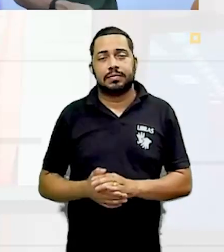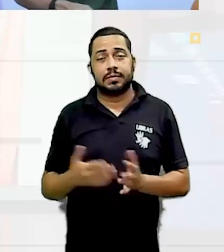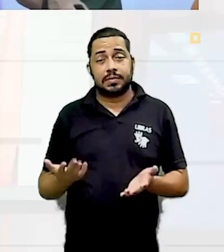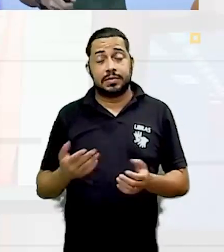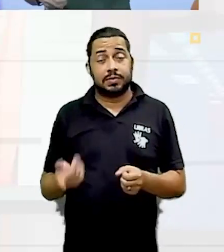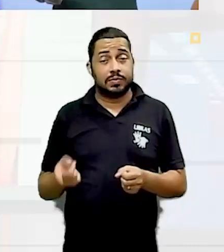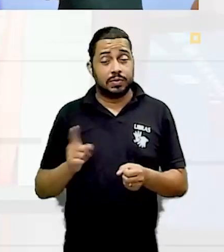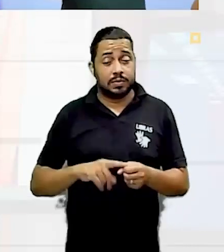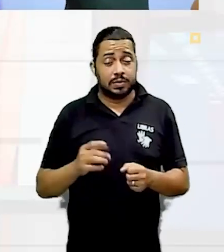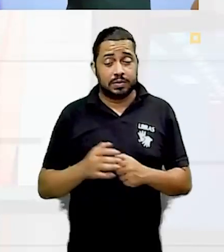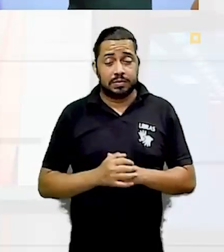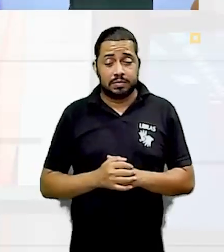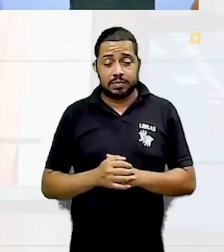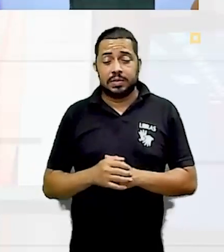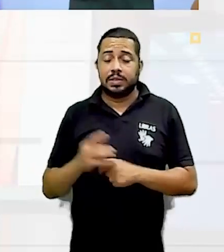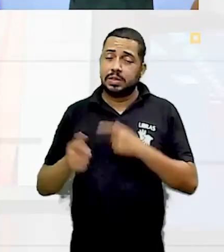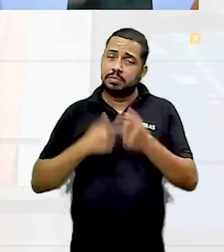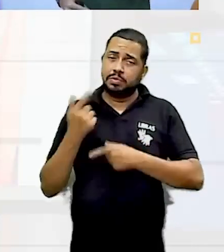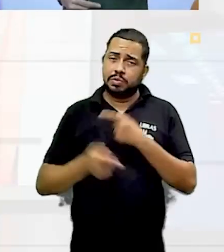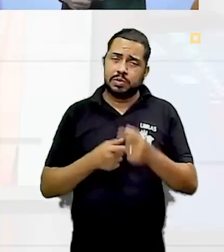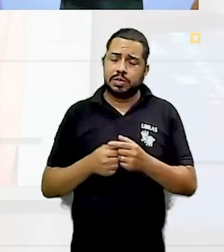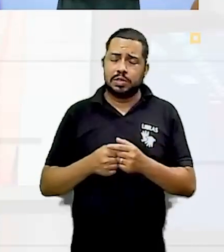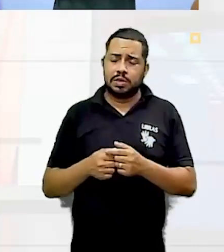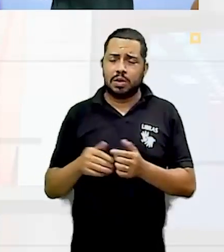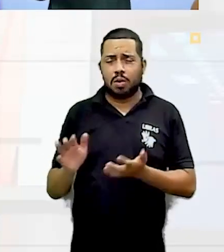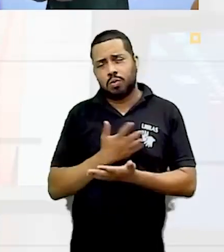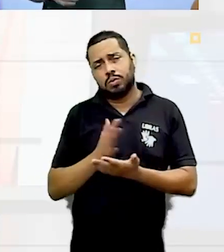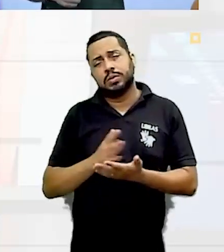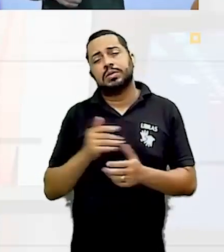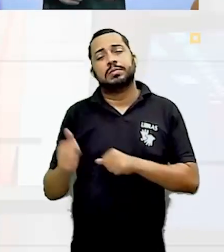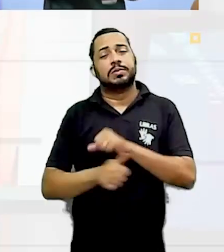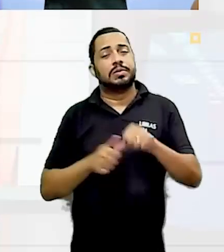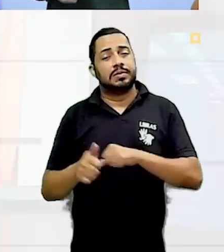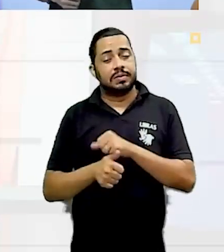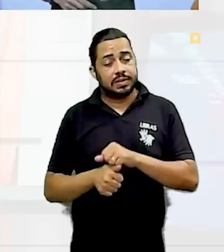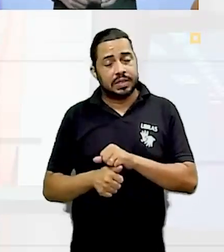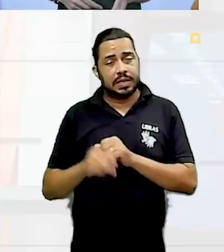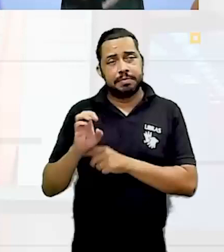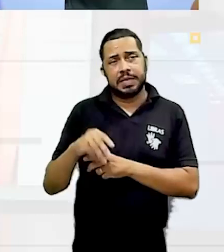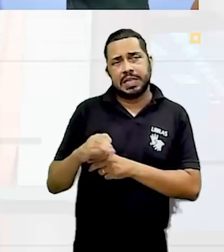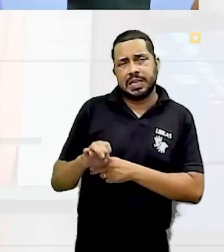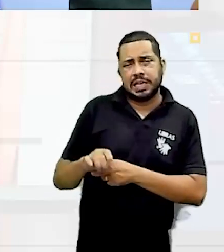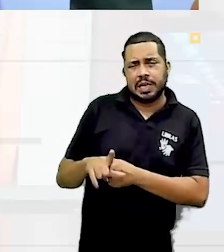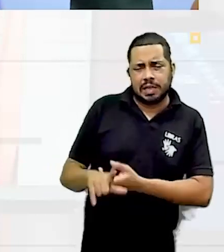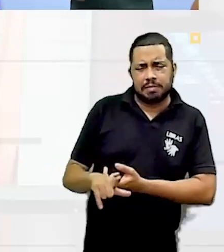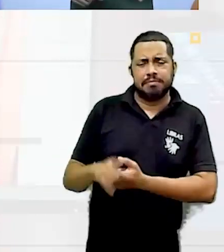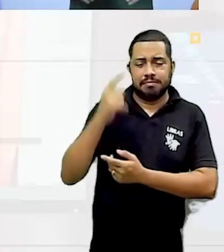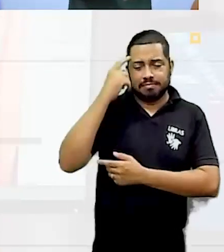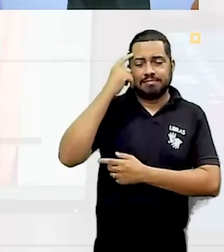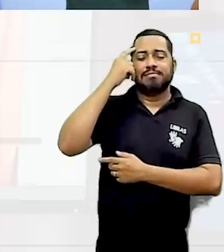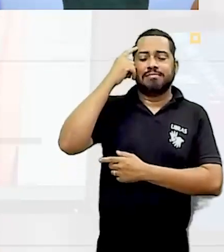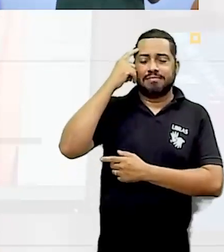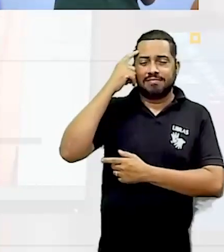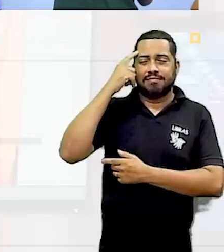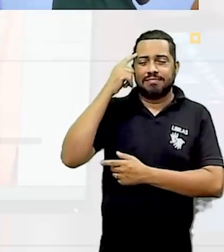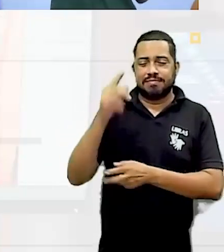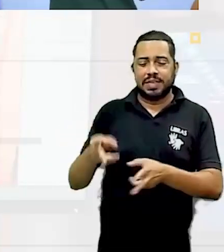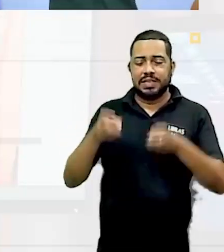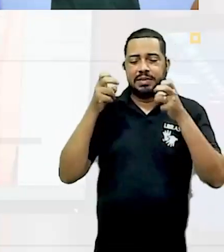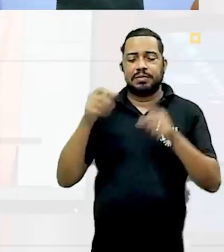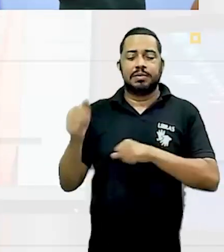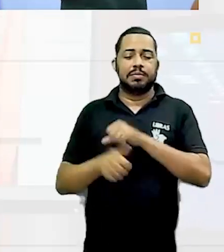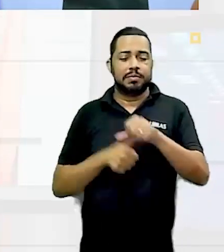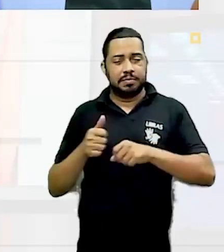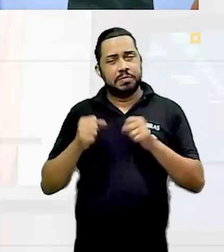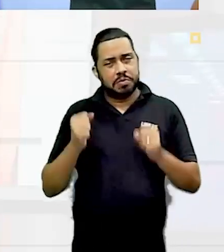Sim, voltando. Depois de algumas modificações, Emily ele percebeu que dava para melhorar. Então ele colocou um